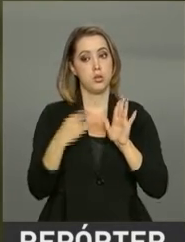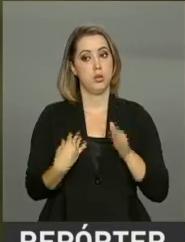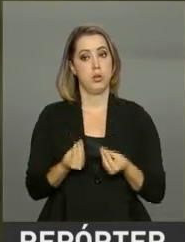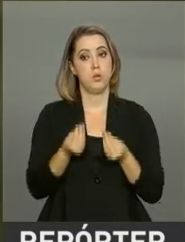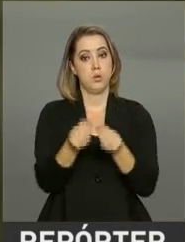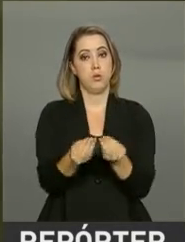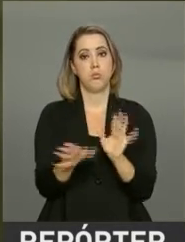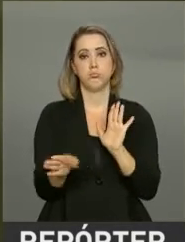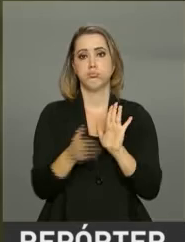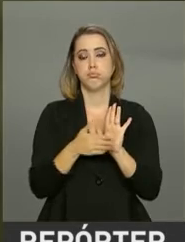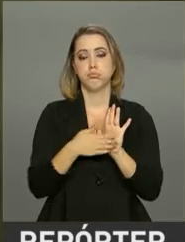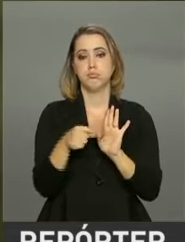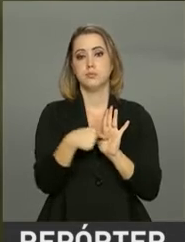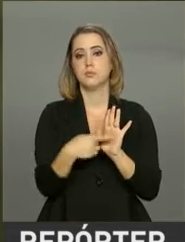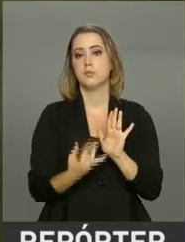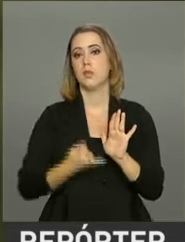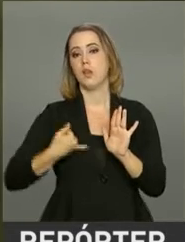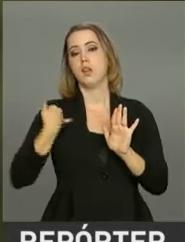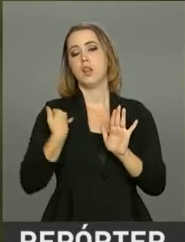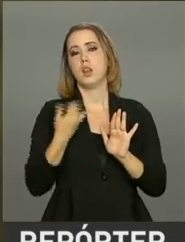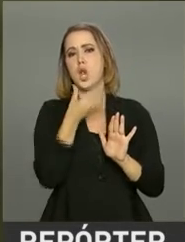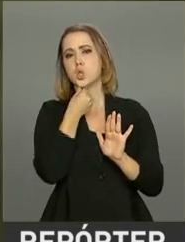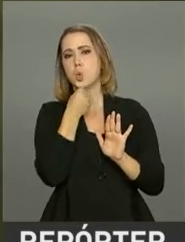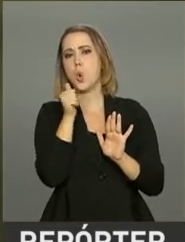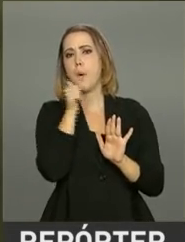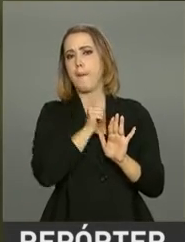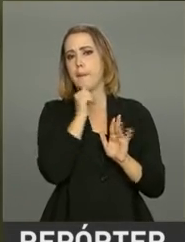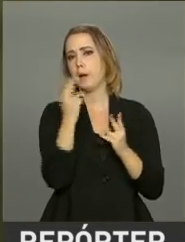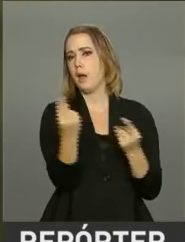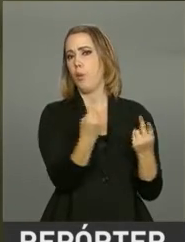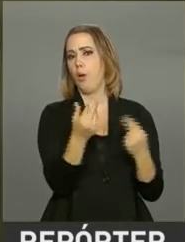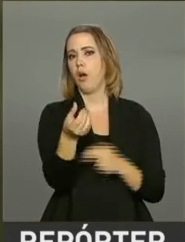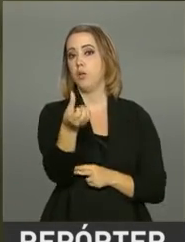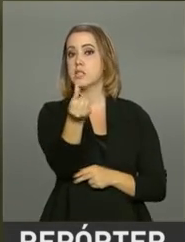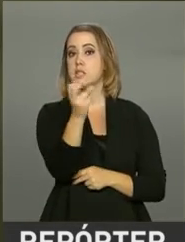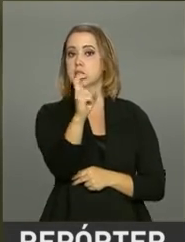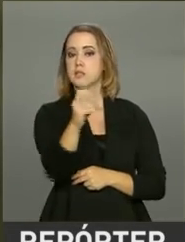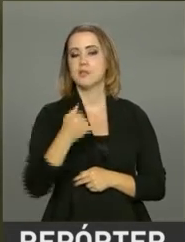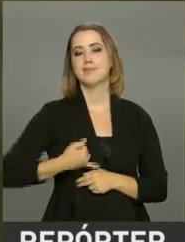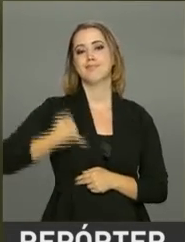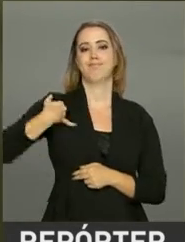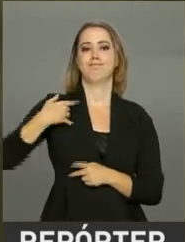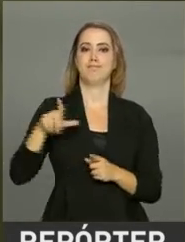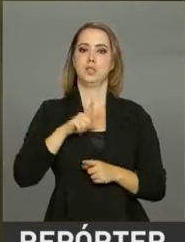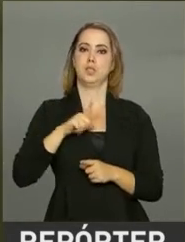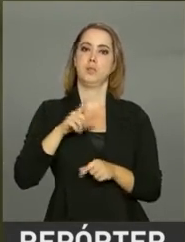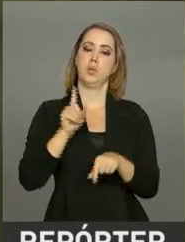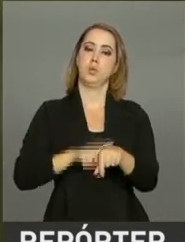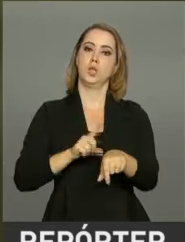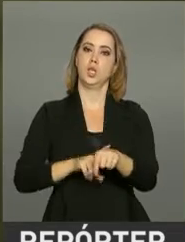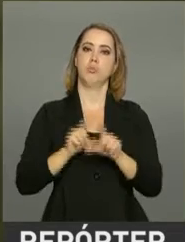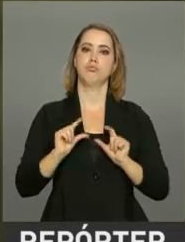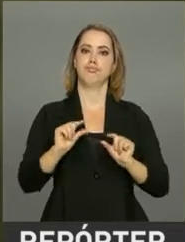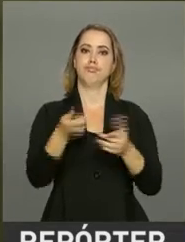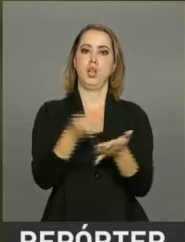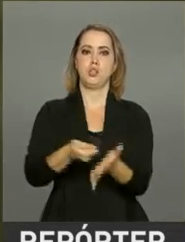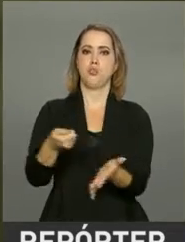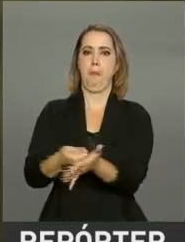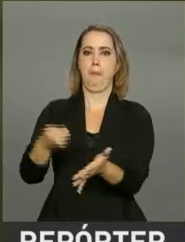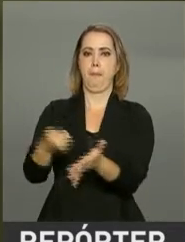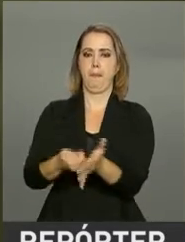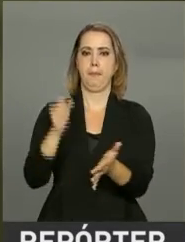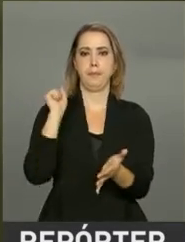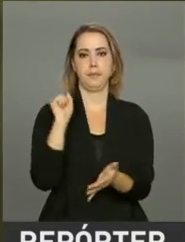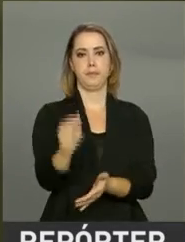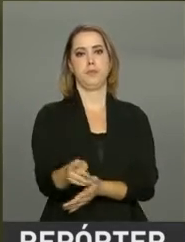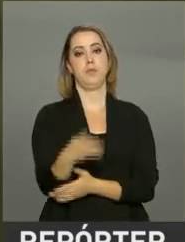mínima para a aposentadoria de homens e mulheres de 65 anos e um tempo mínimo de contribuição para se